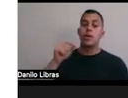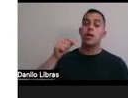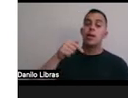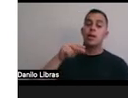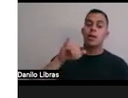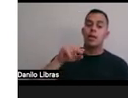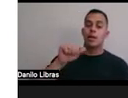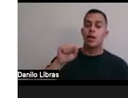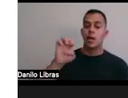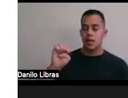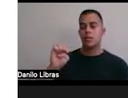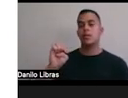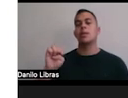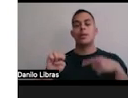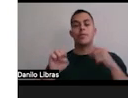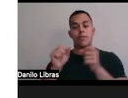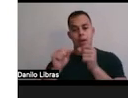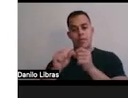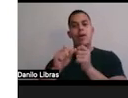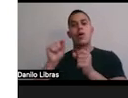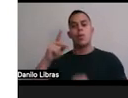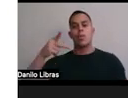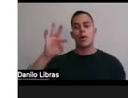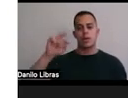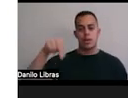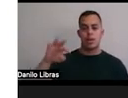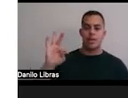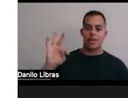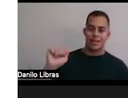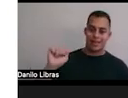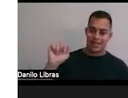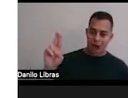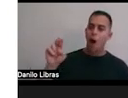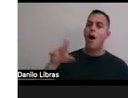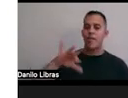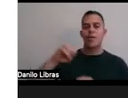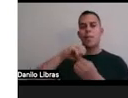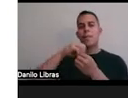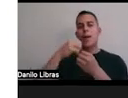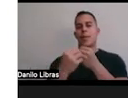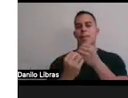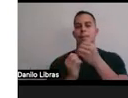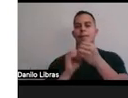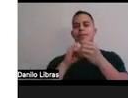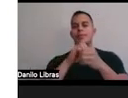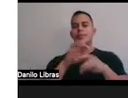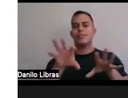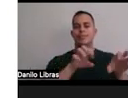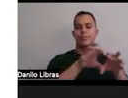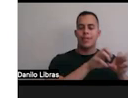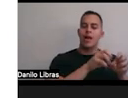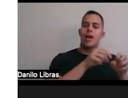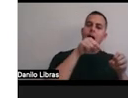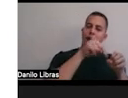a hiperfosforilação da proteína tal, formando esses emaranhados neurofibrilares da proteína